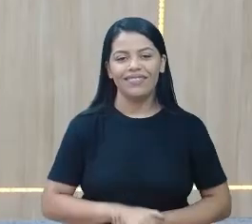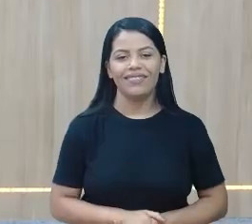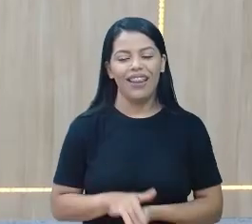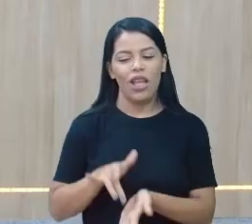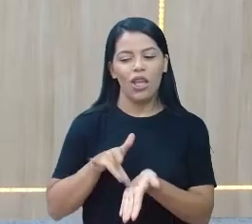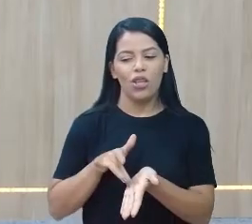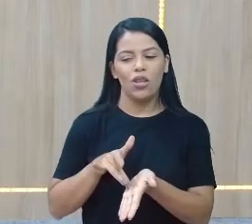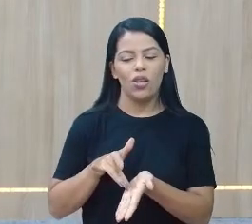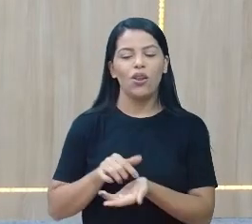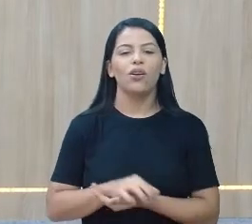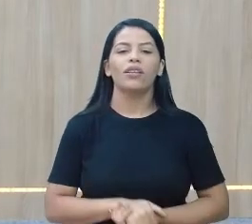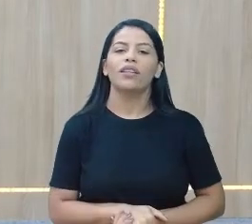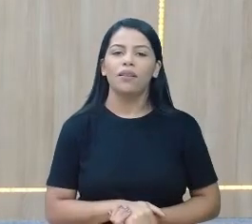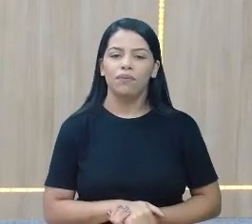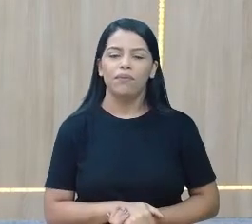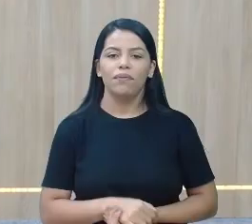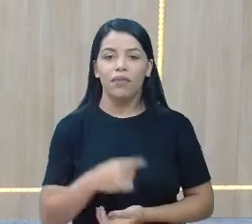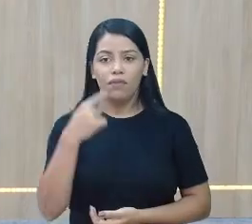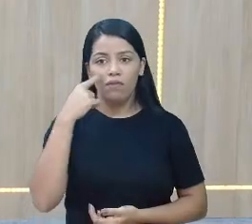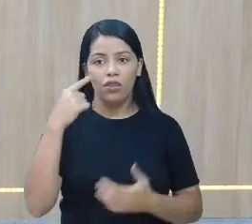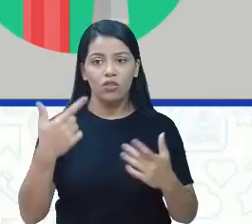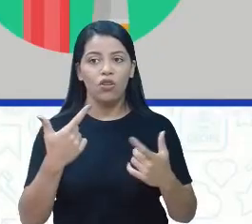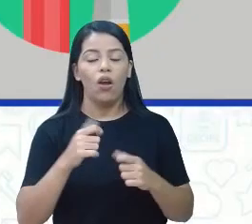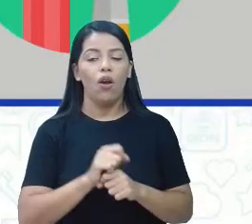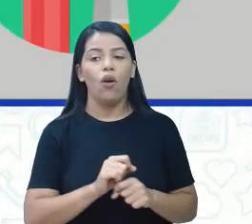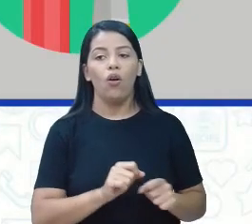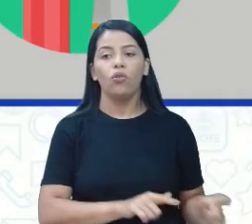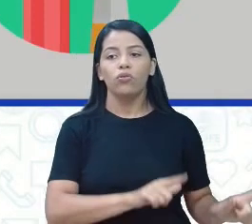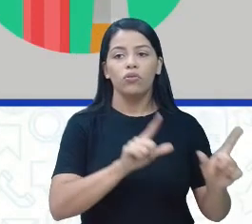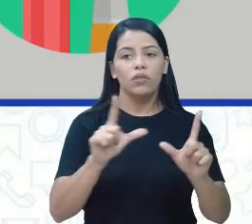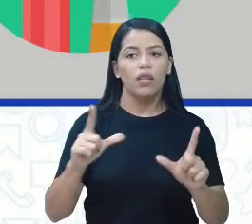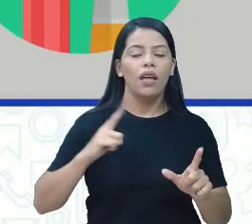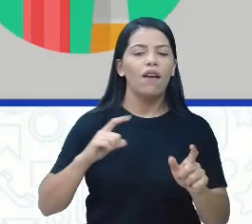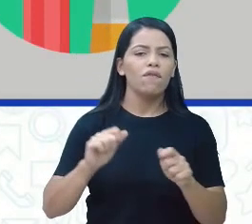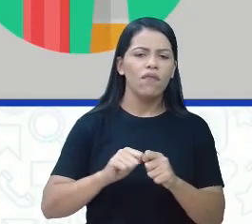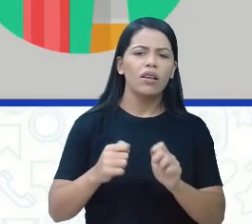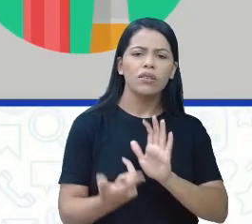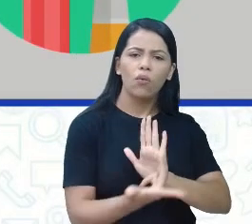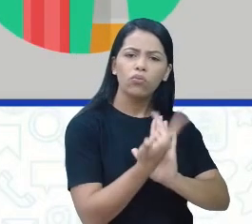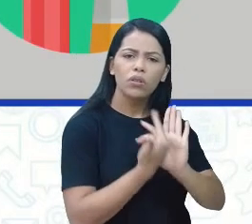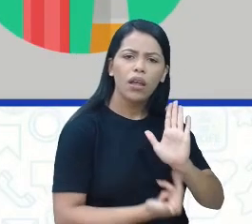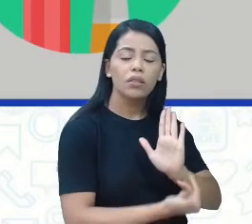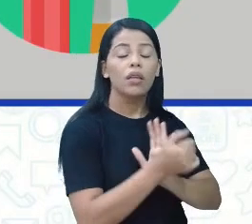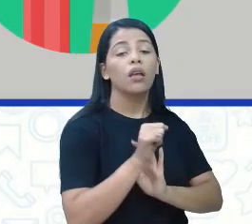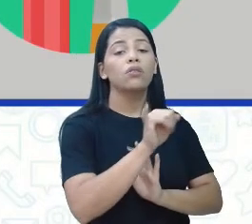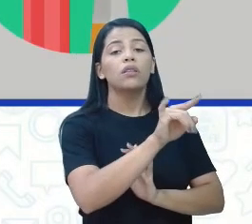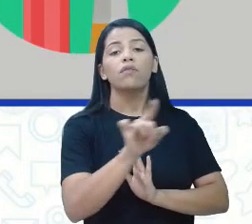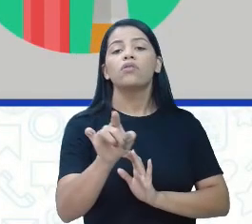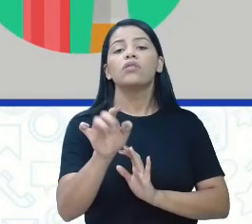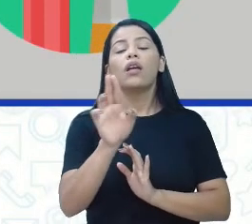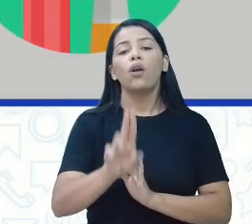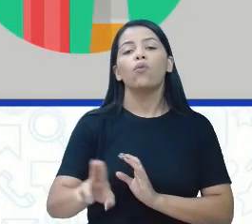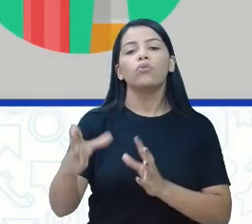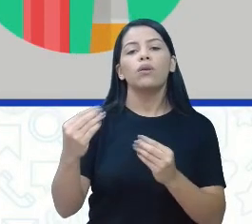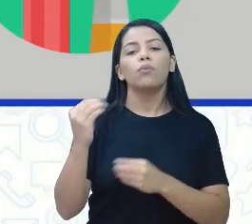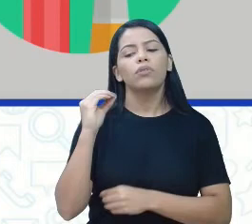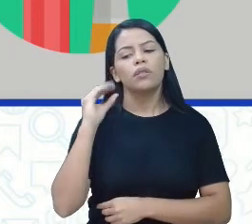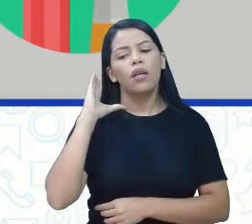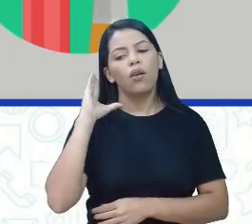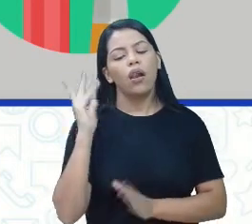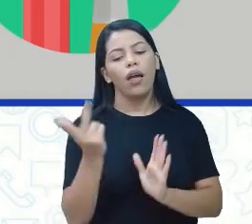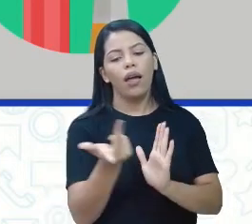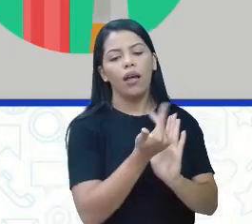Aí, ó, vem embaixo o que é que diz no slide, ó. Faça aí, ó, uma ilustraçãozinha. Se você usa muito aí celular, desenhe